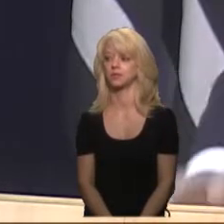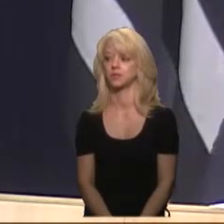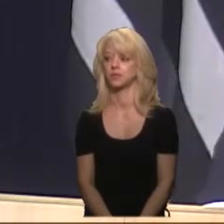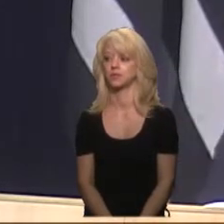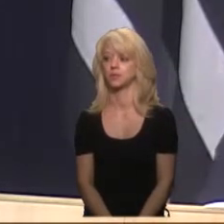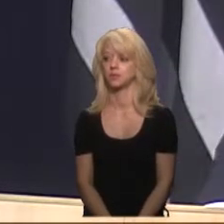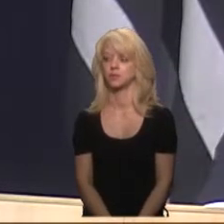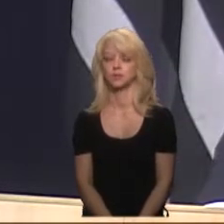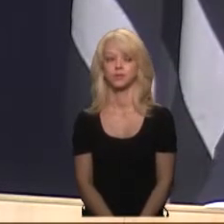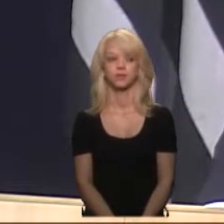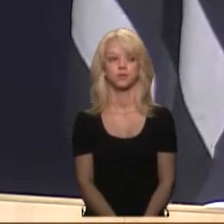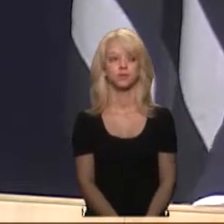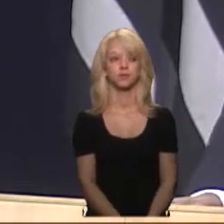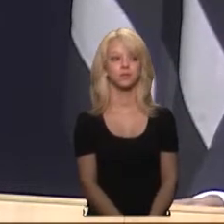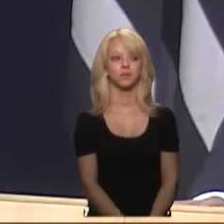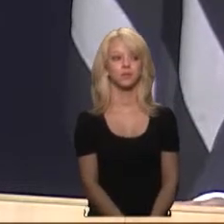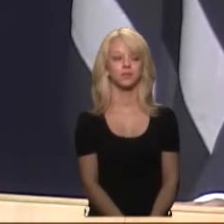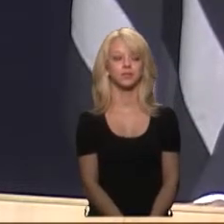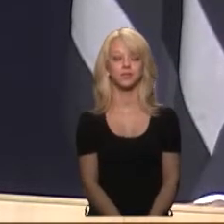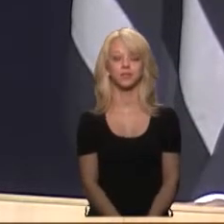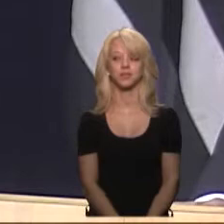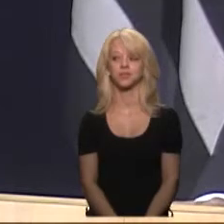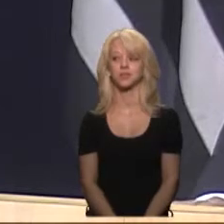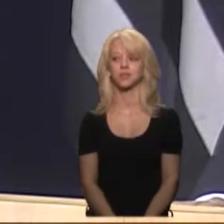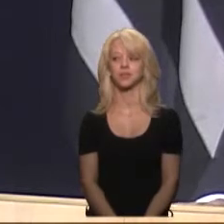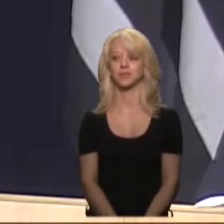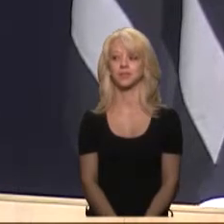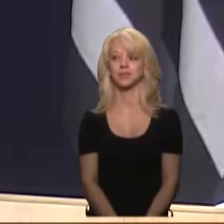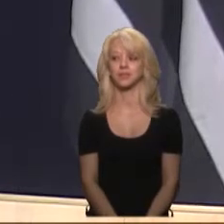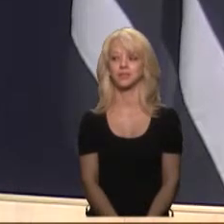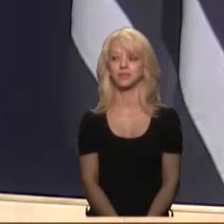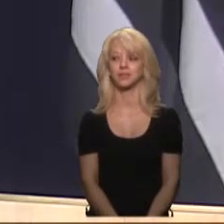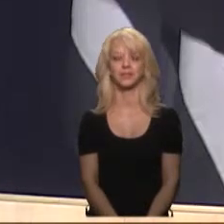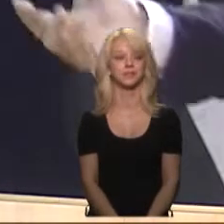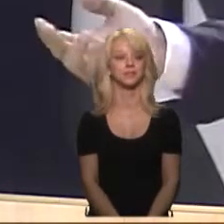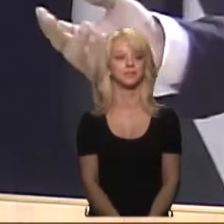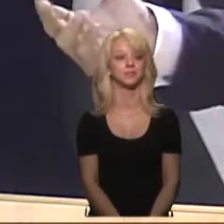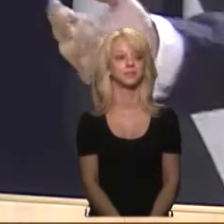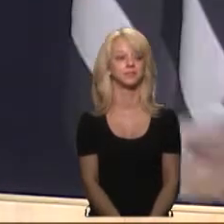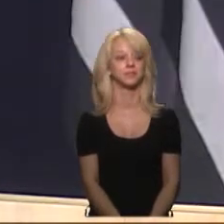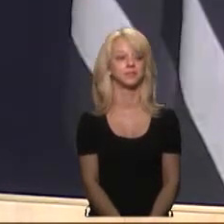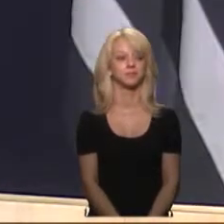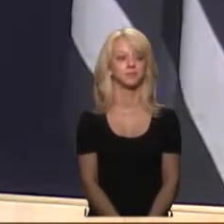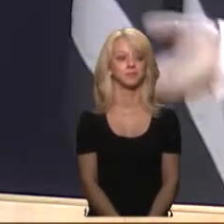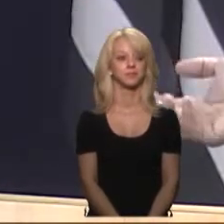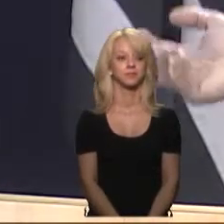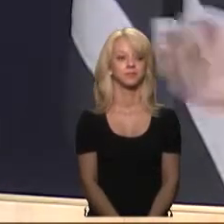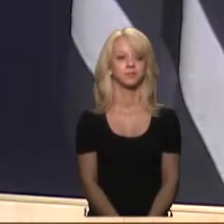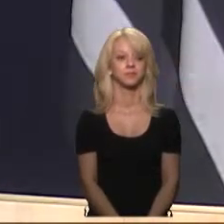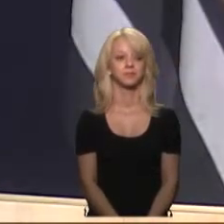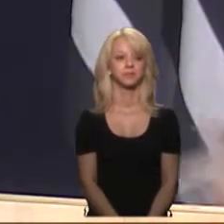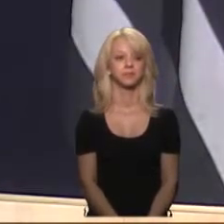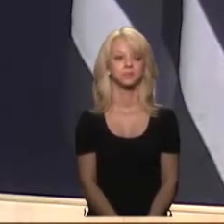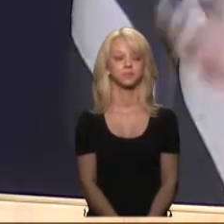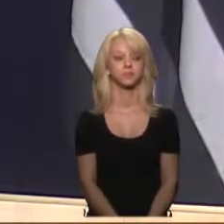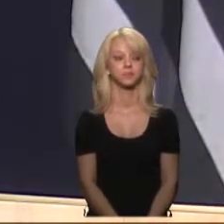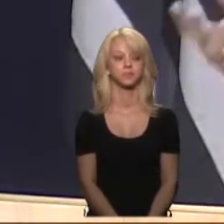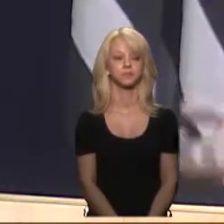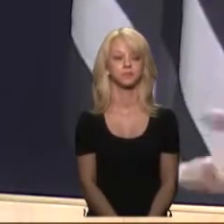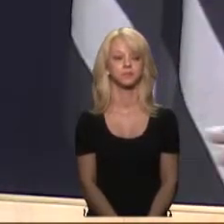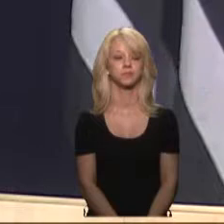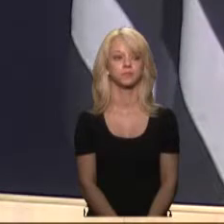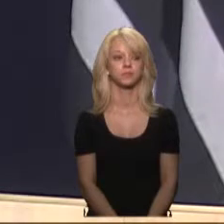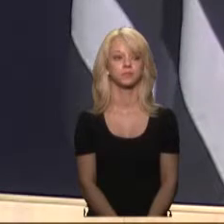Agora, o concurso não acontece... pessoa não presta concurso todo ano, todo mês,